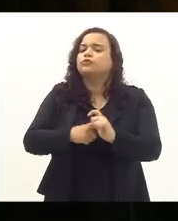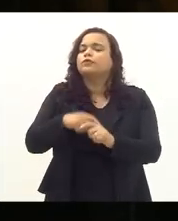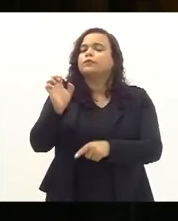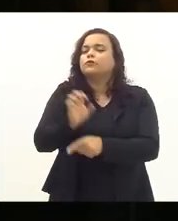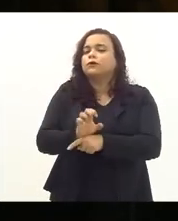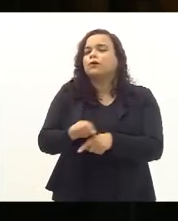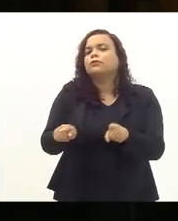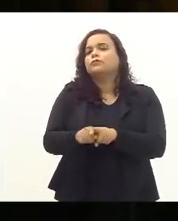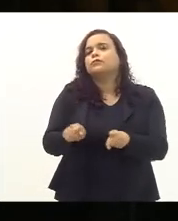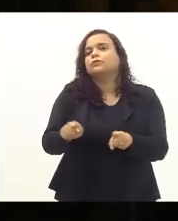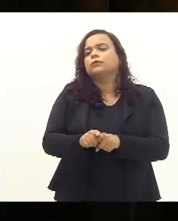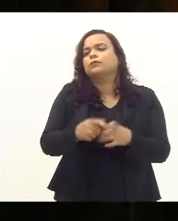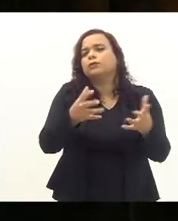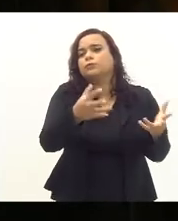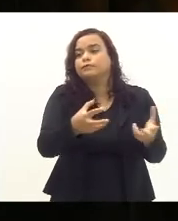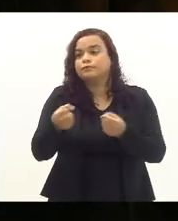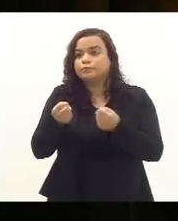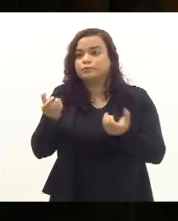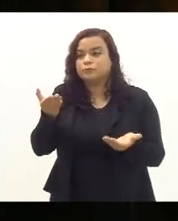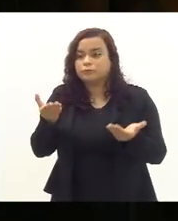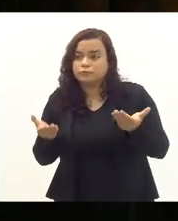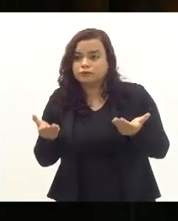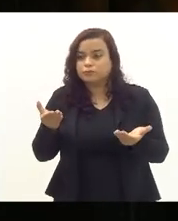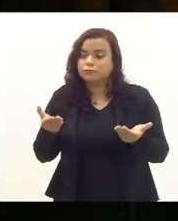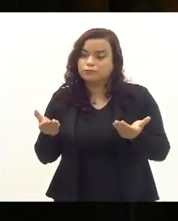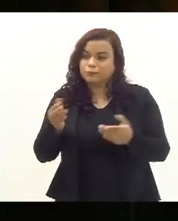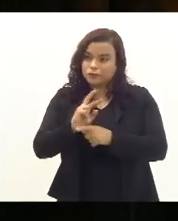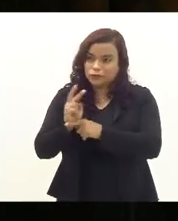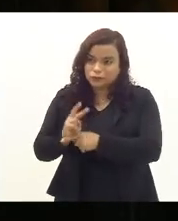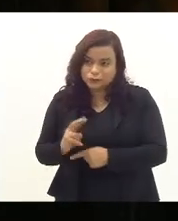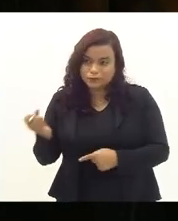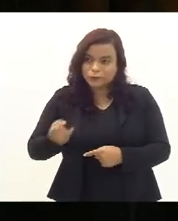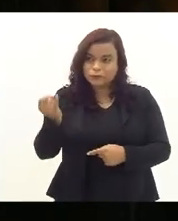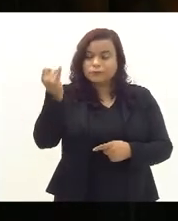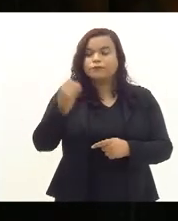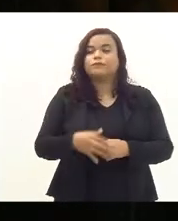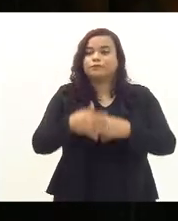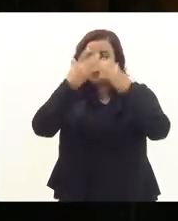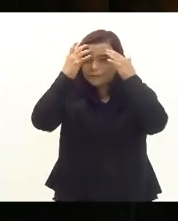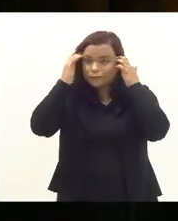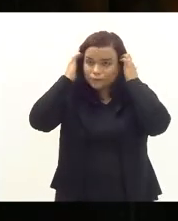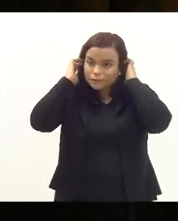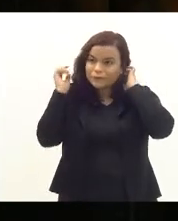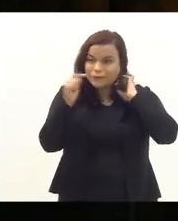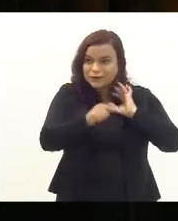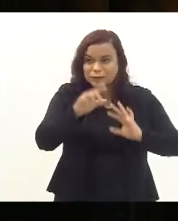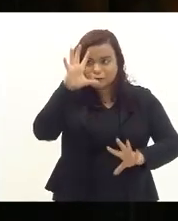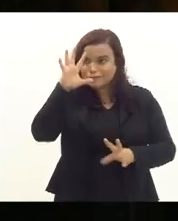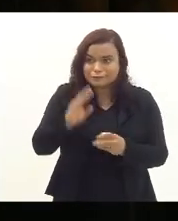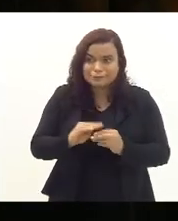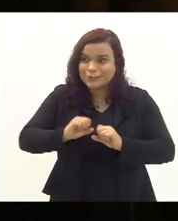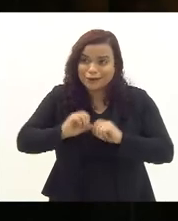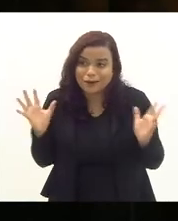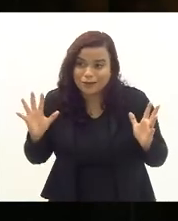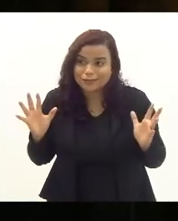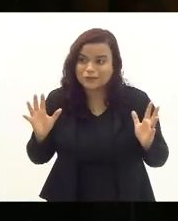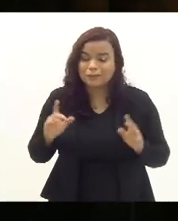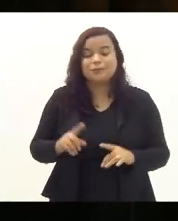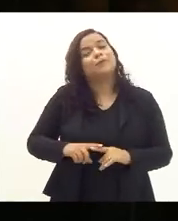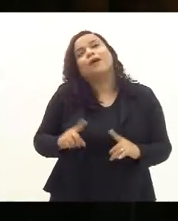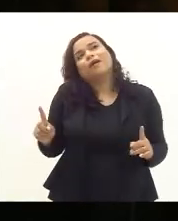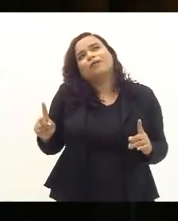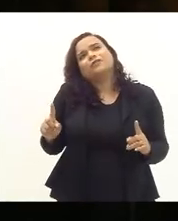e retomar o equilíbrio fiscal isso é tão Óbvio que não estando